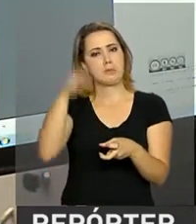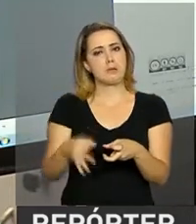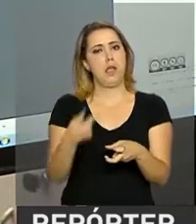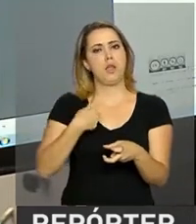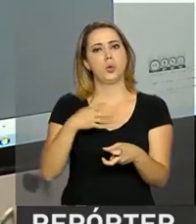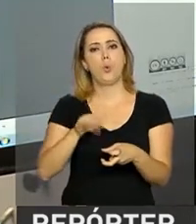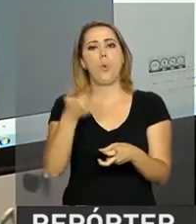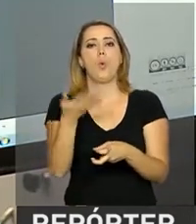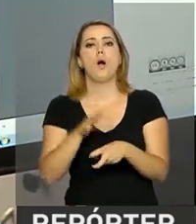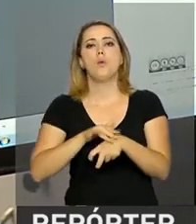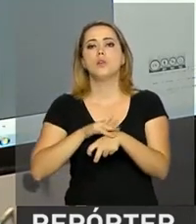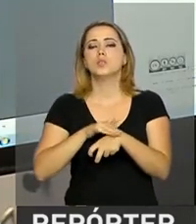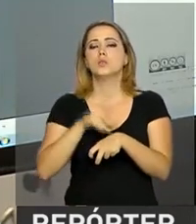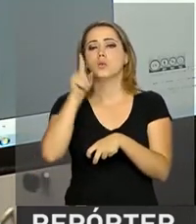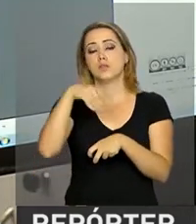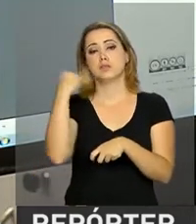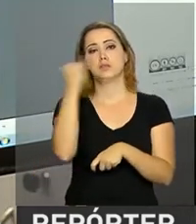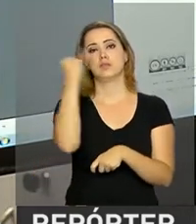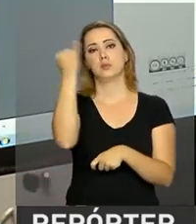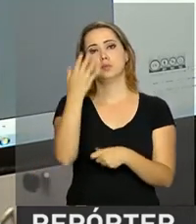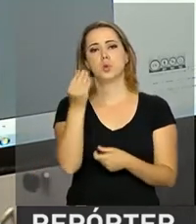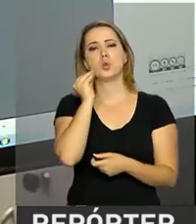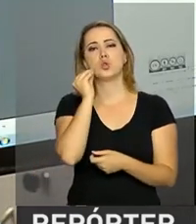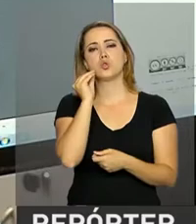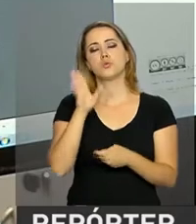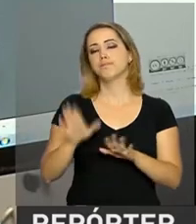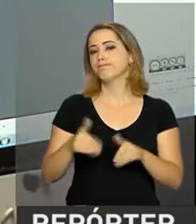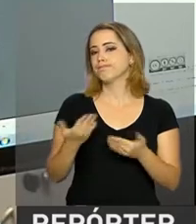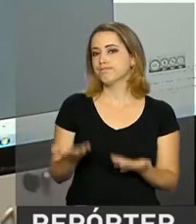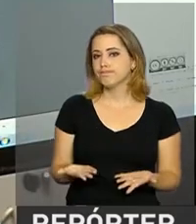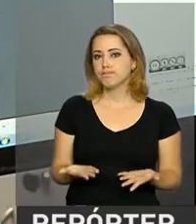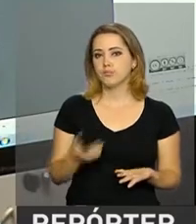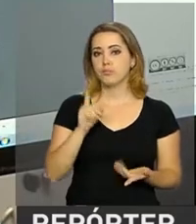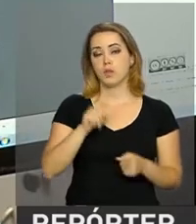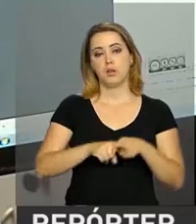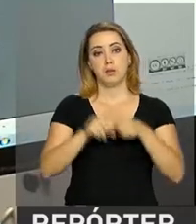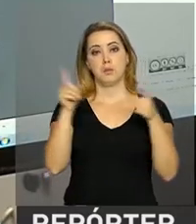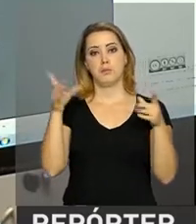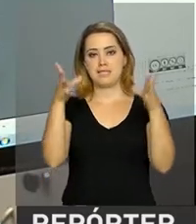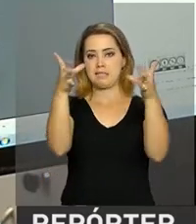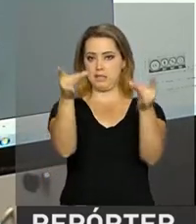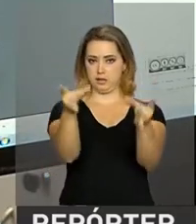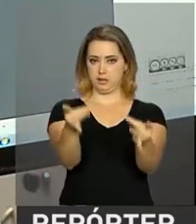vai ser importante, né, os testes, né, mas traz mais